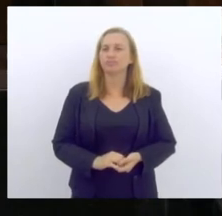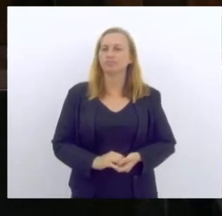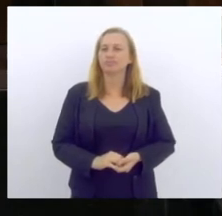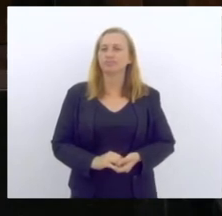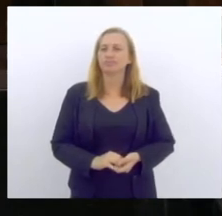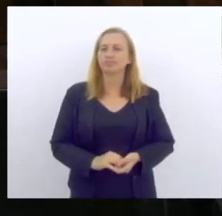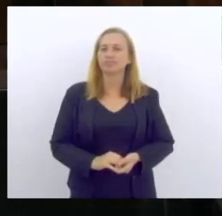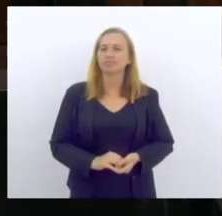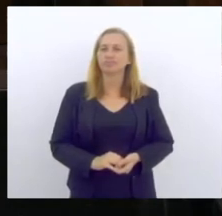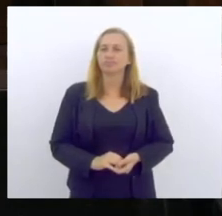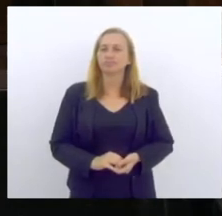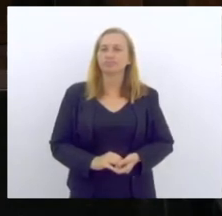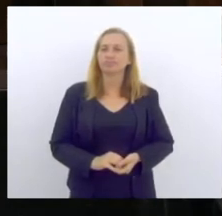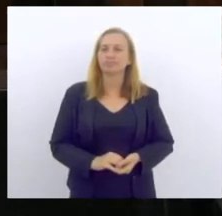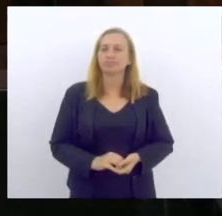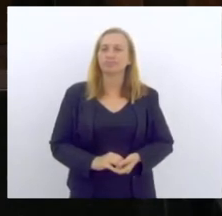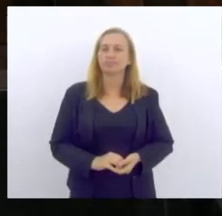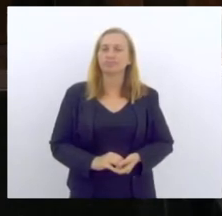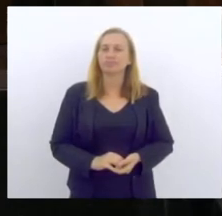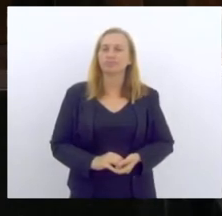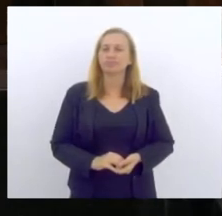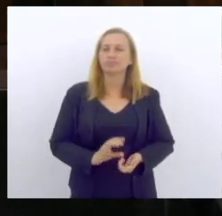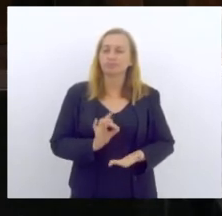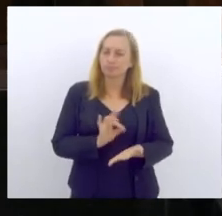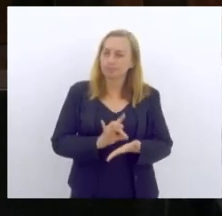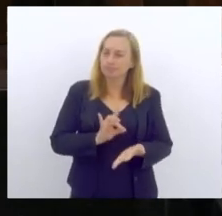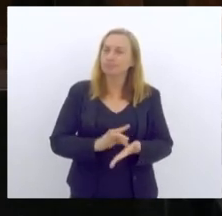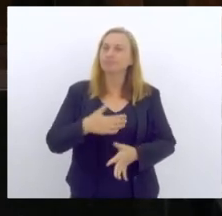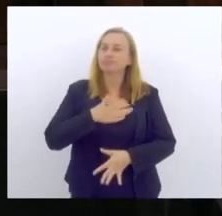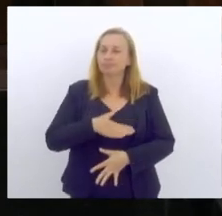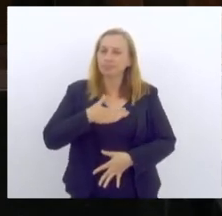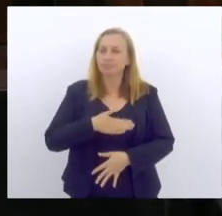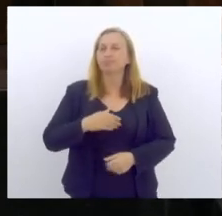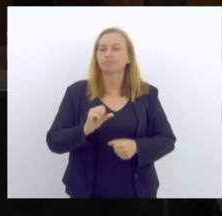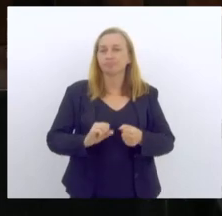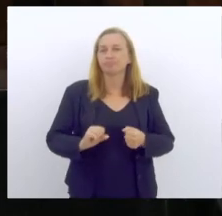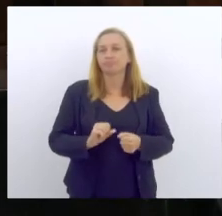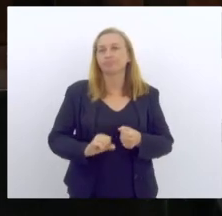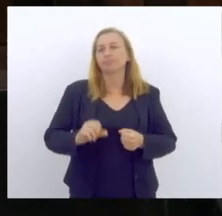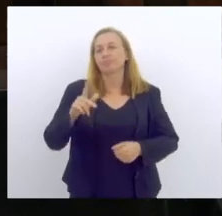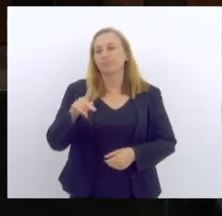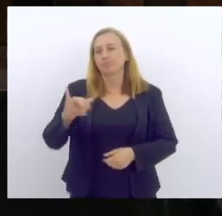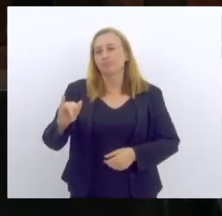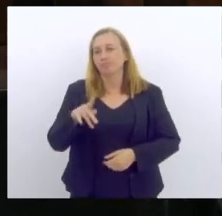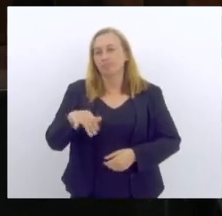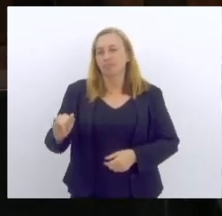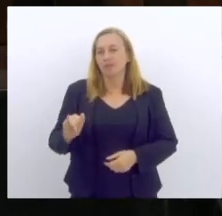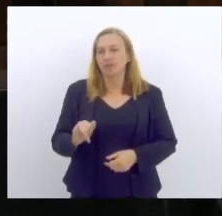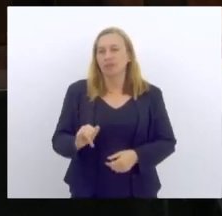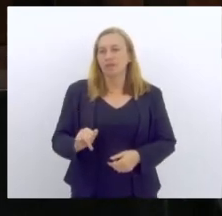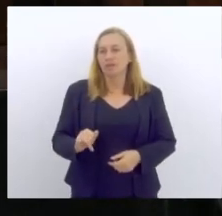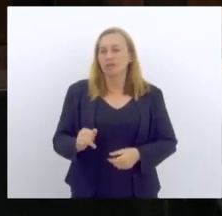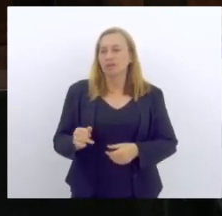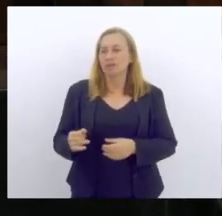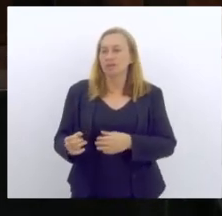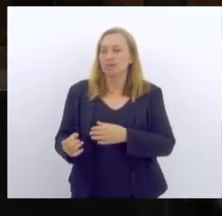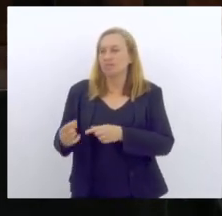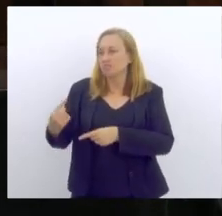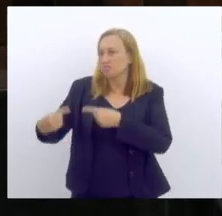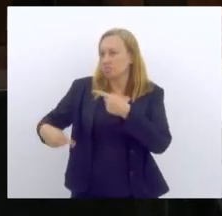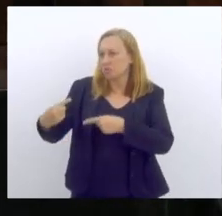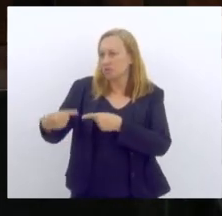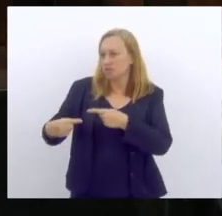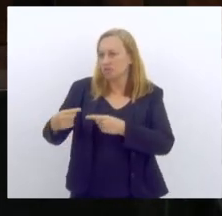fazer aquilo que realmente ele gostava bastante porque o papai era um fazia política assim